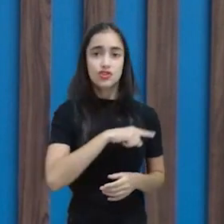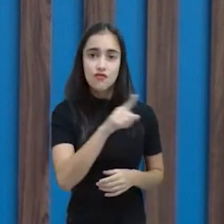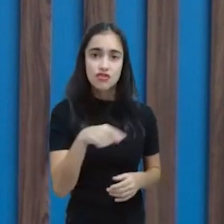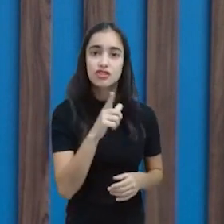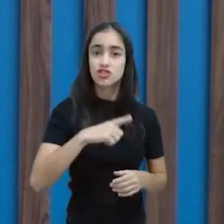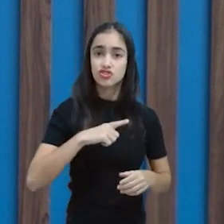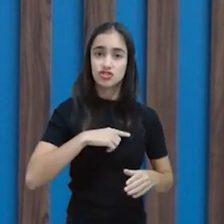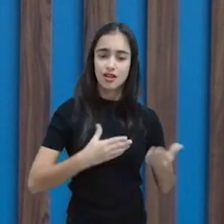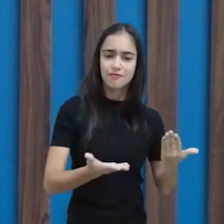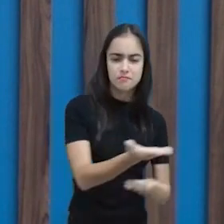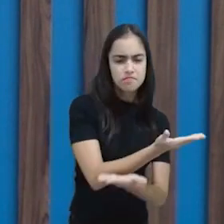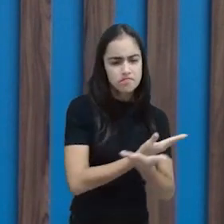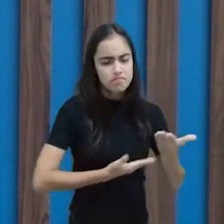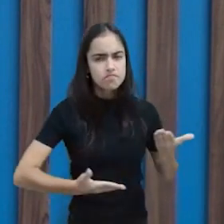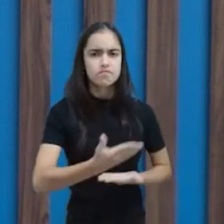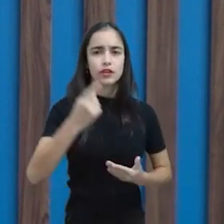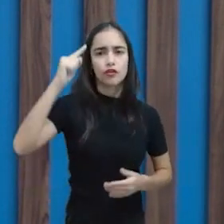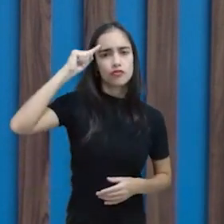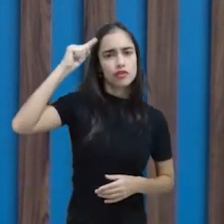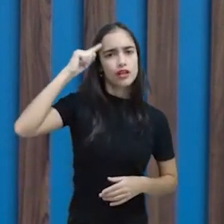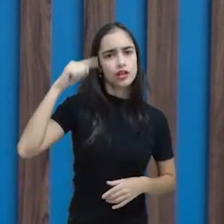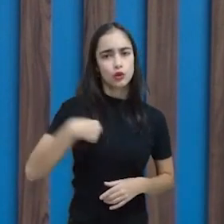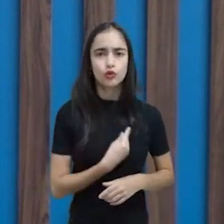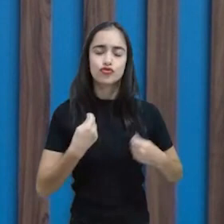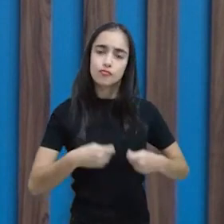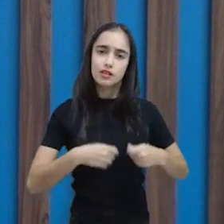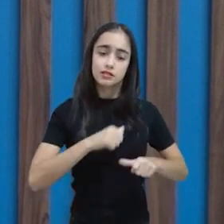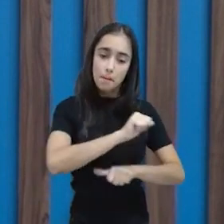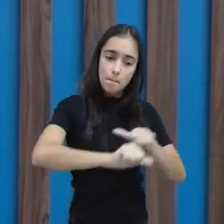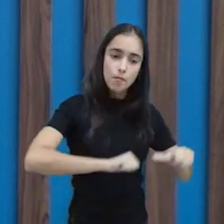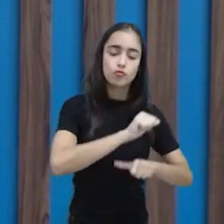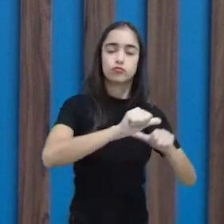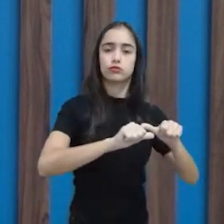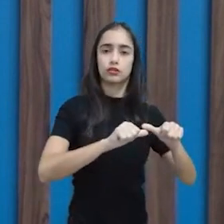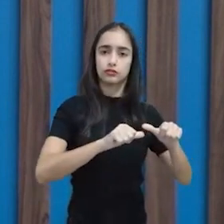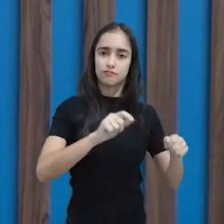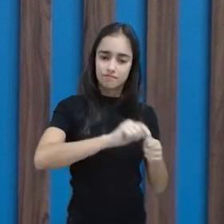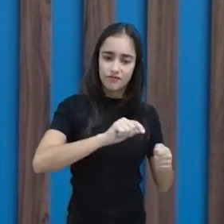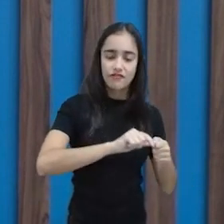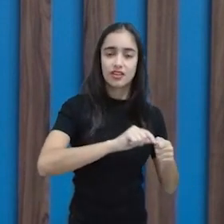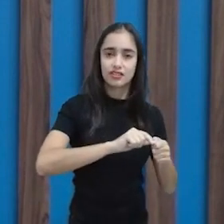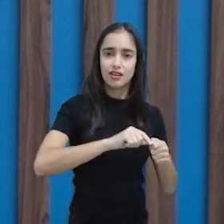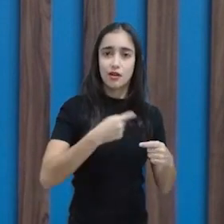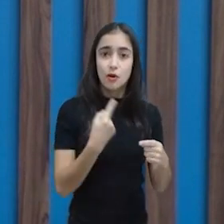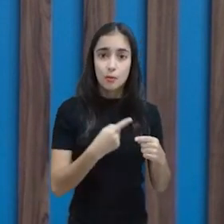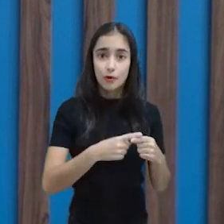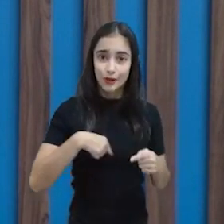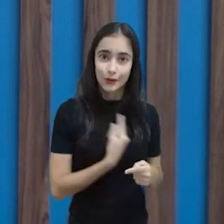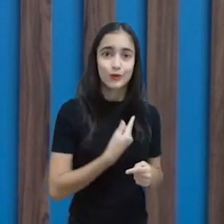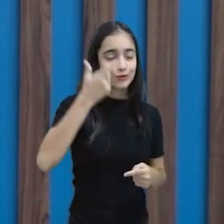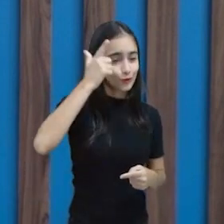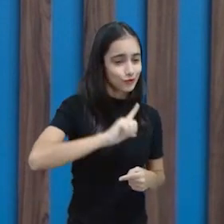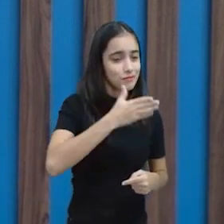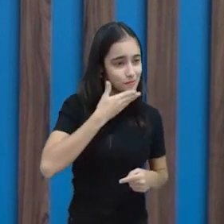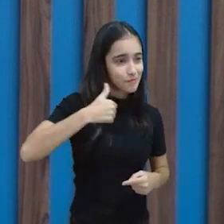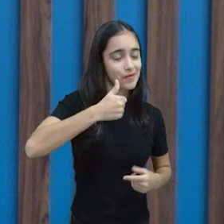precisa trabalhar essa mudança aí, pessoal, que só assim, com essa mudança, é que a gente vai conseguir abraçar todos e todas. Né?